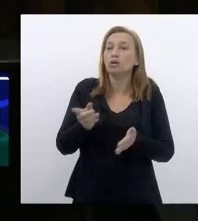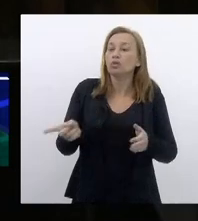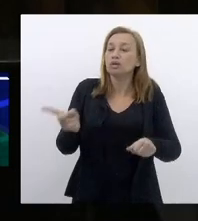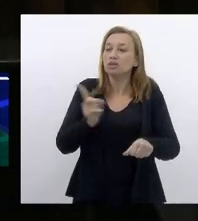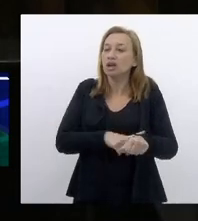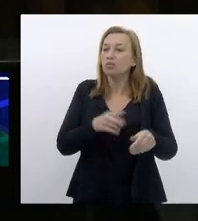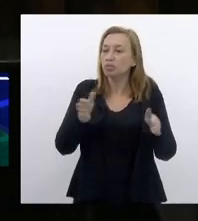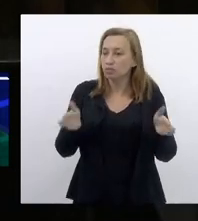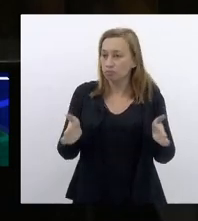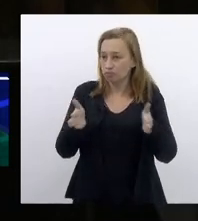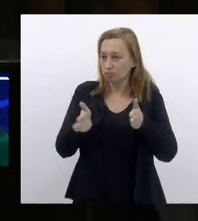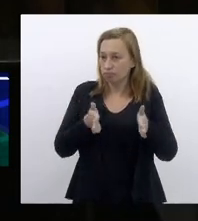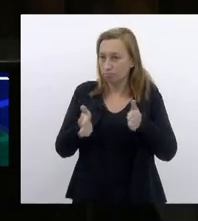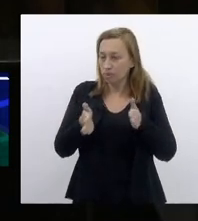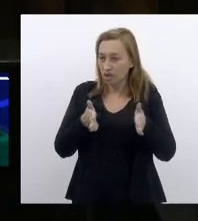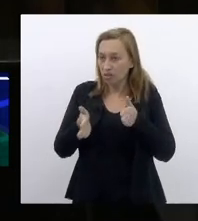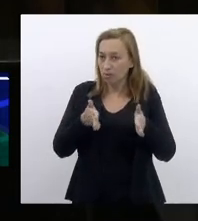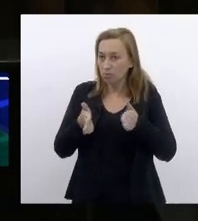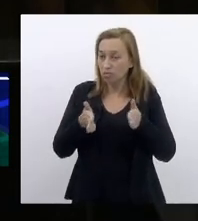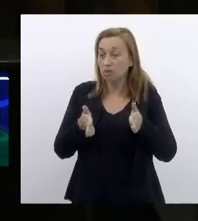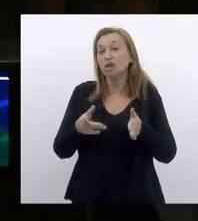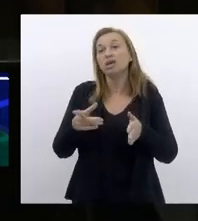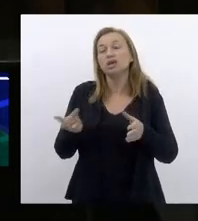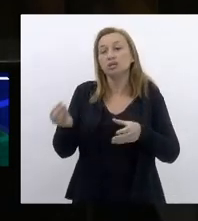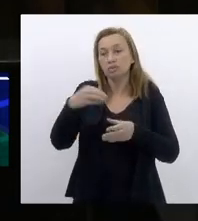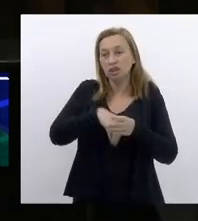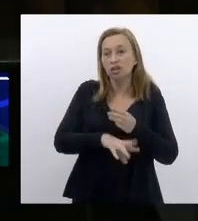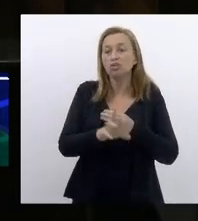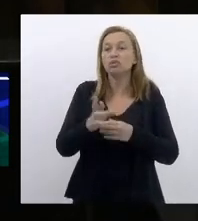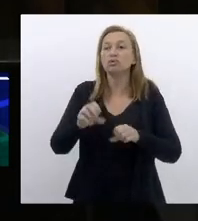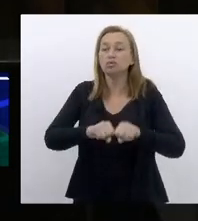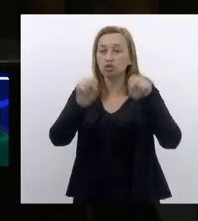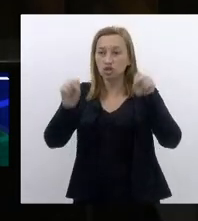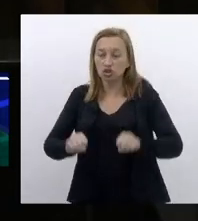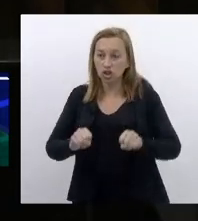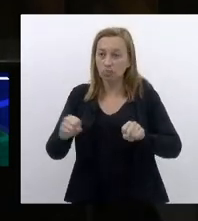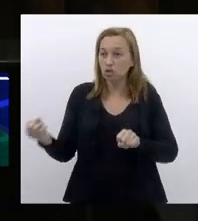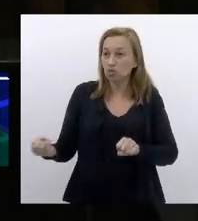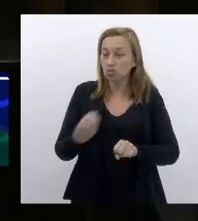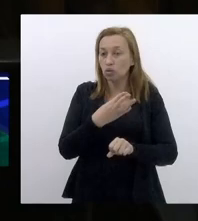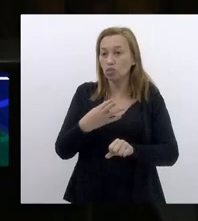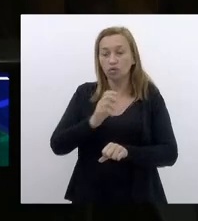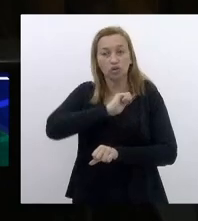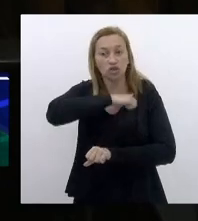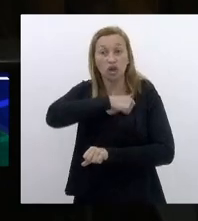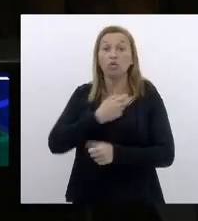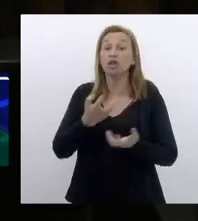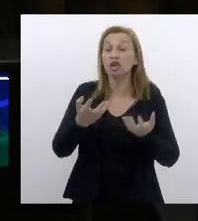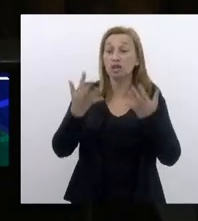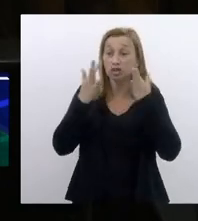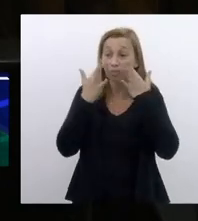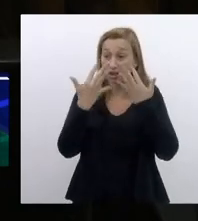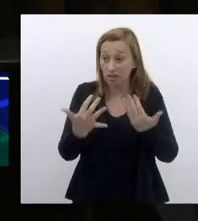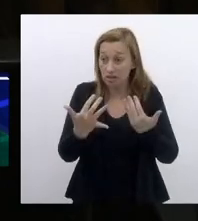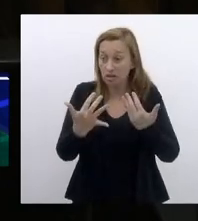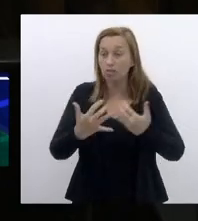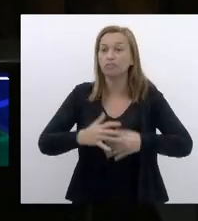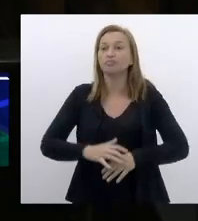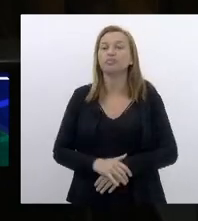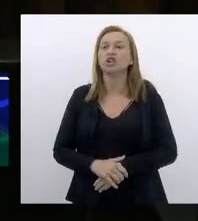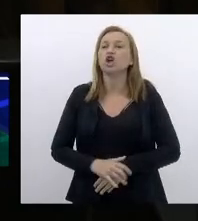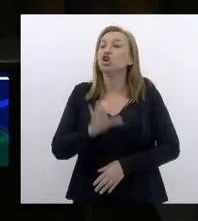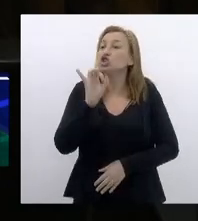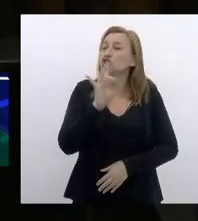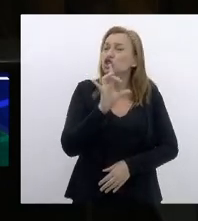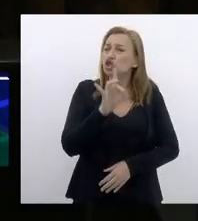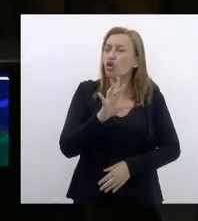novo regime. E, estando no novo regime, eu queria chamar a atenção, só